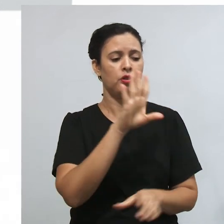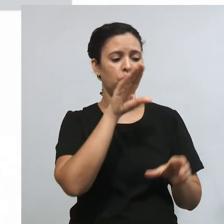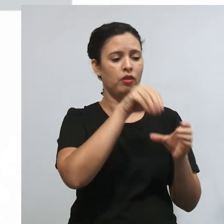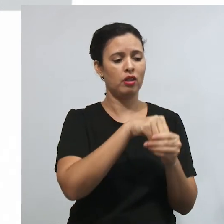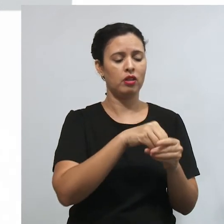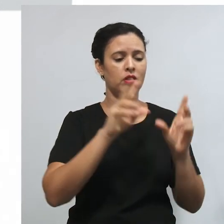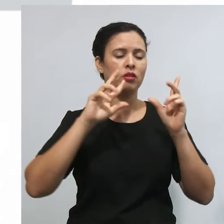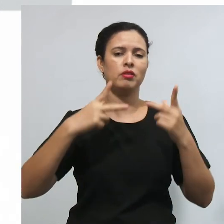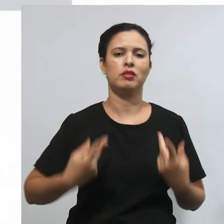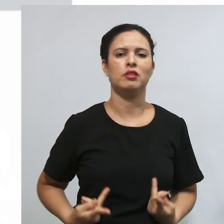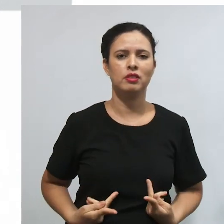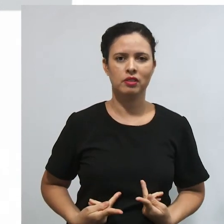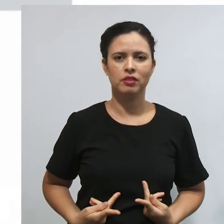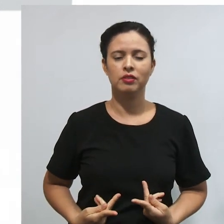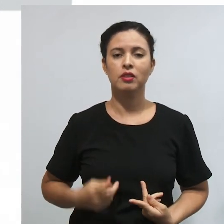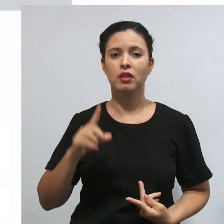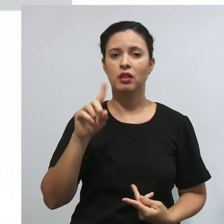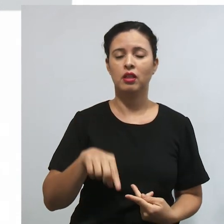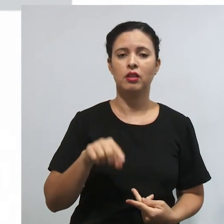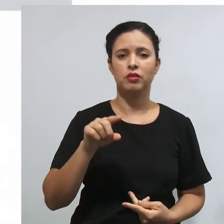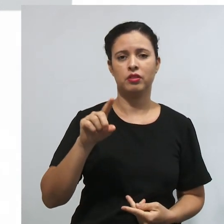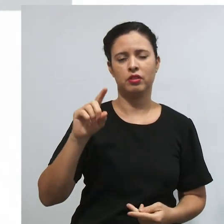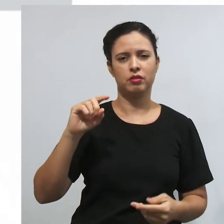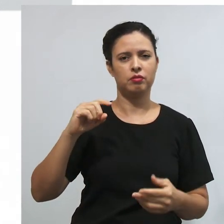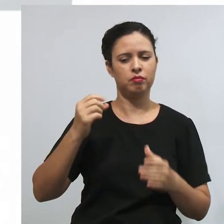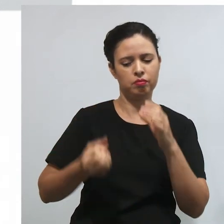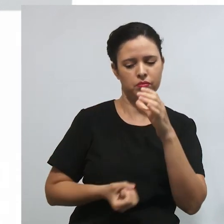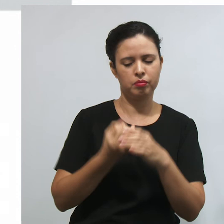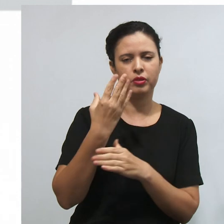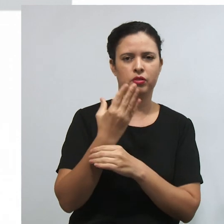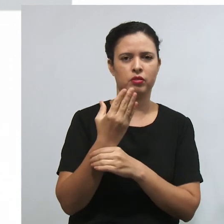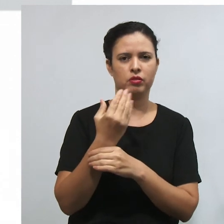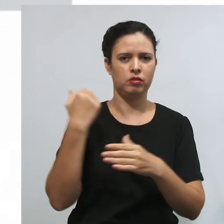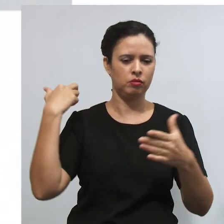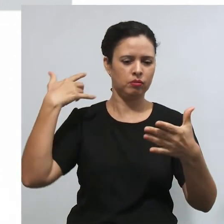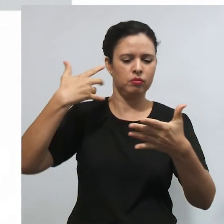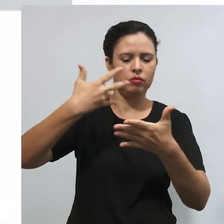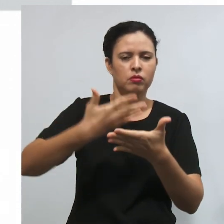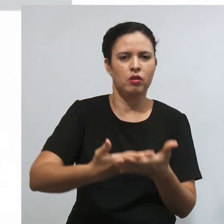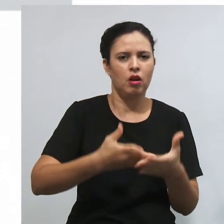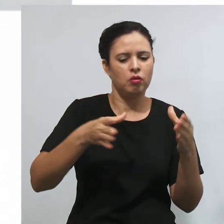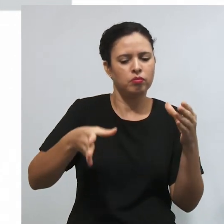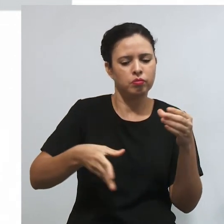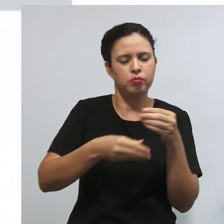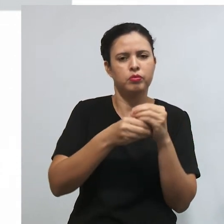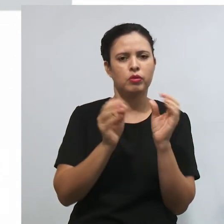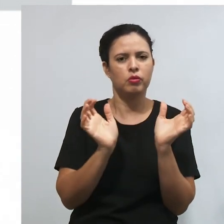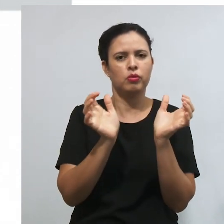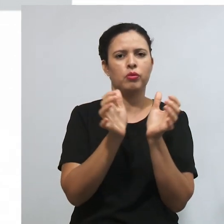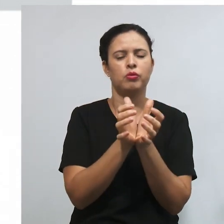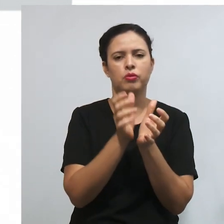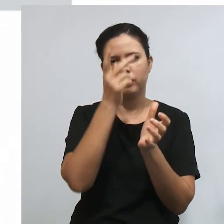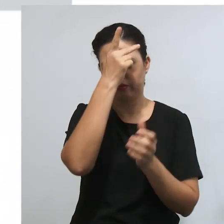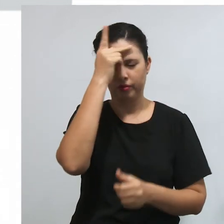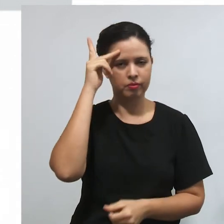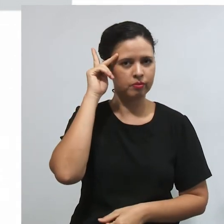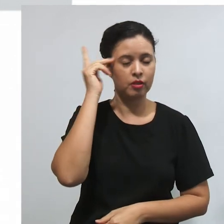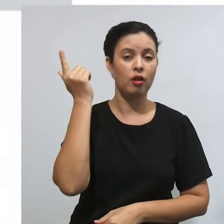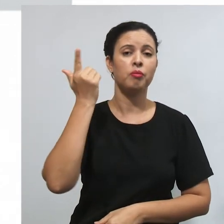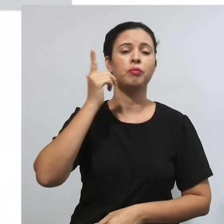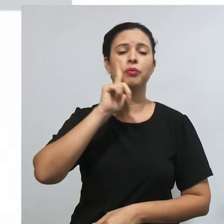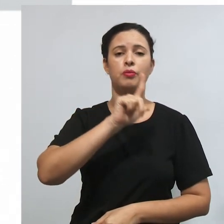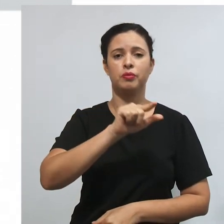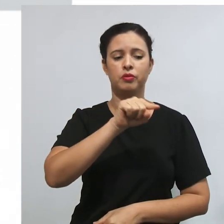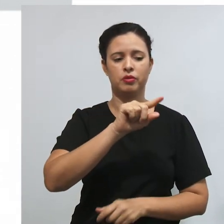humanidade. É produzida historicamente e coletivamente pelo conjunto dos homens para que eles se